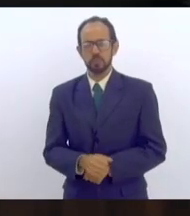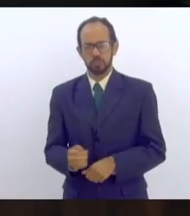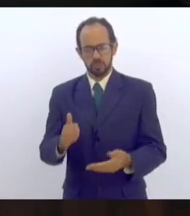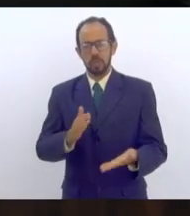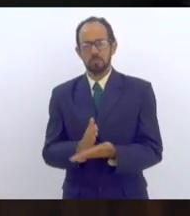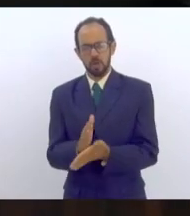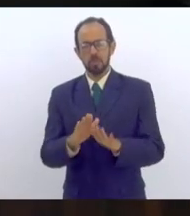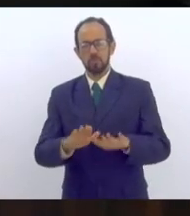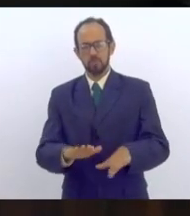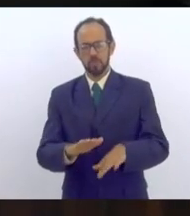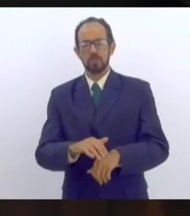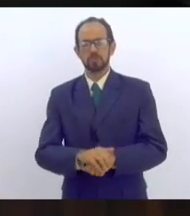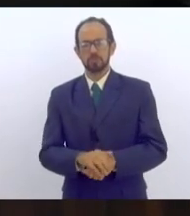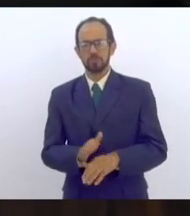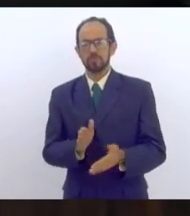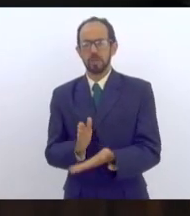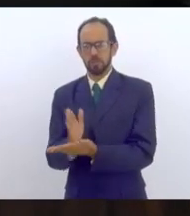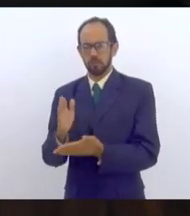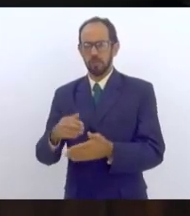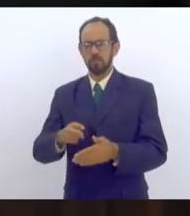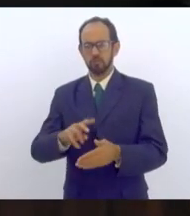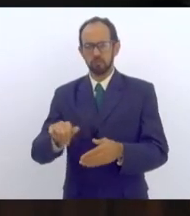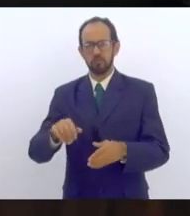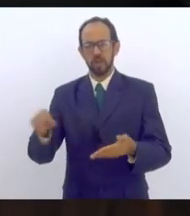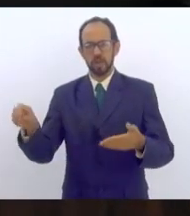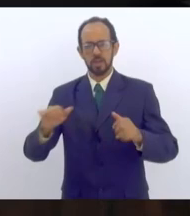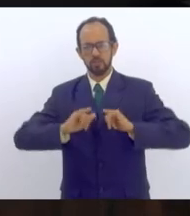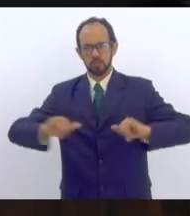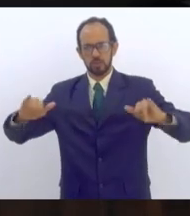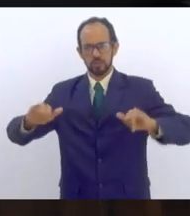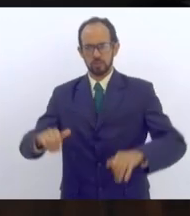aprovam, permaneçam como estão. Aprovado, vai para promulgação.